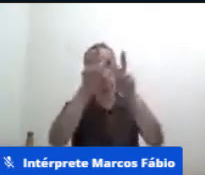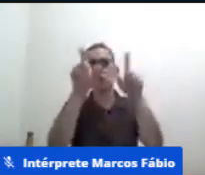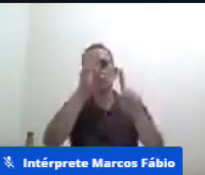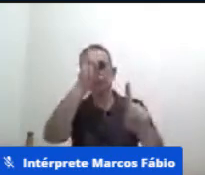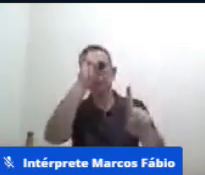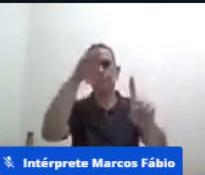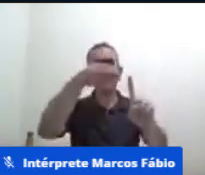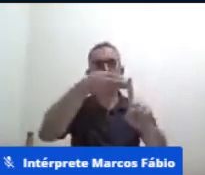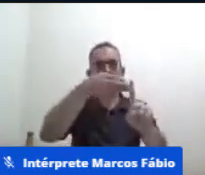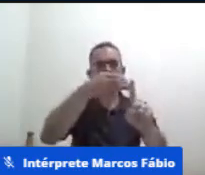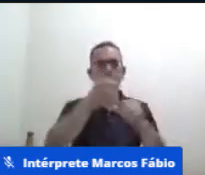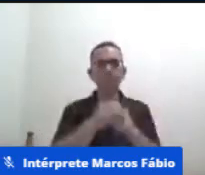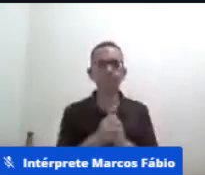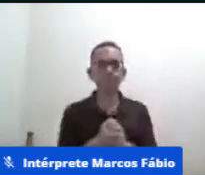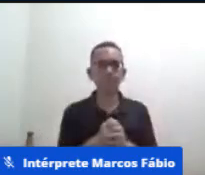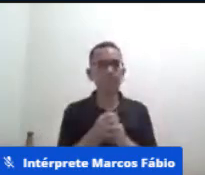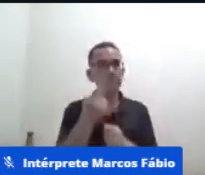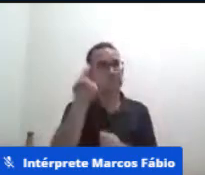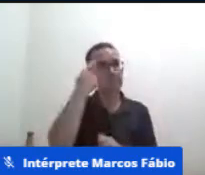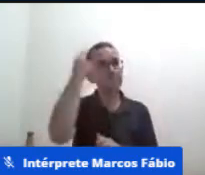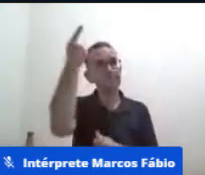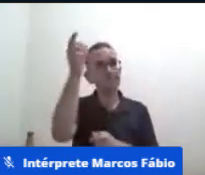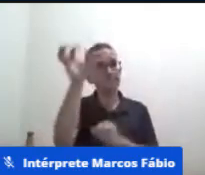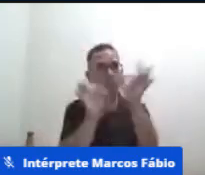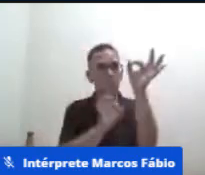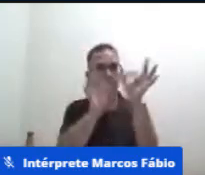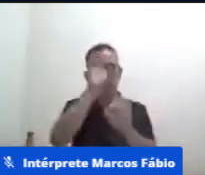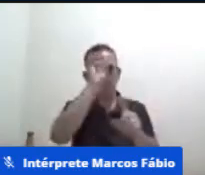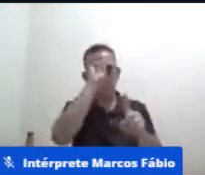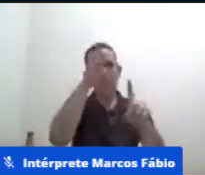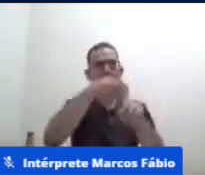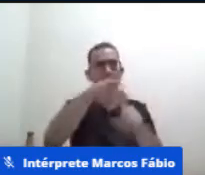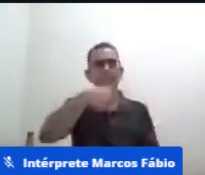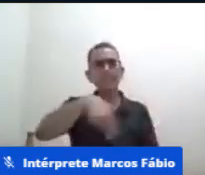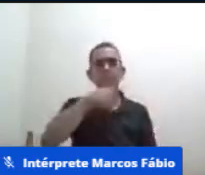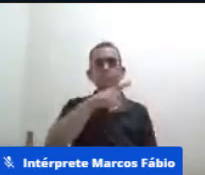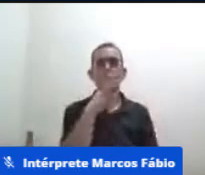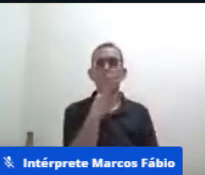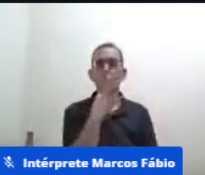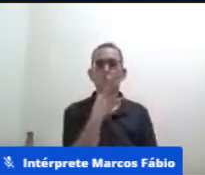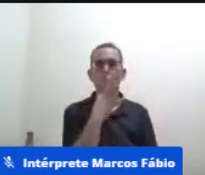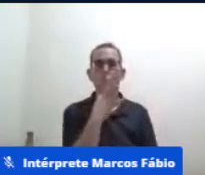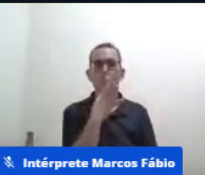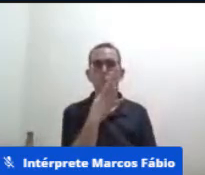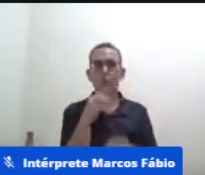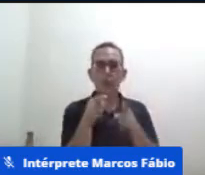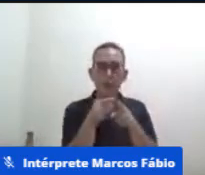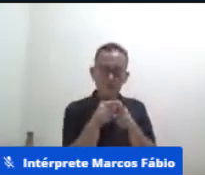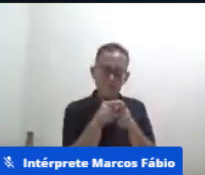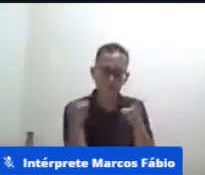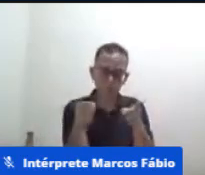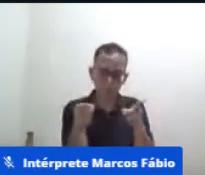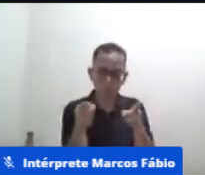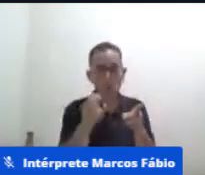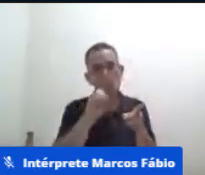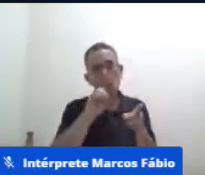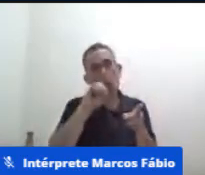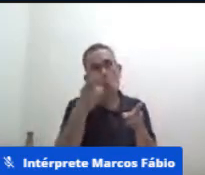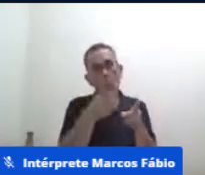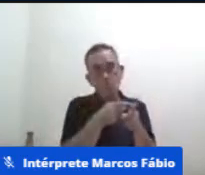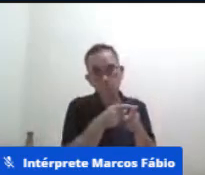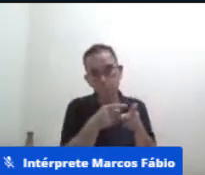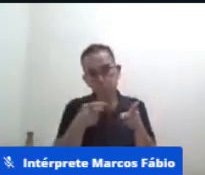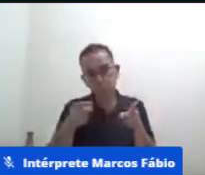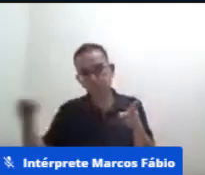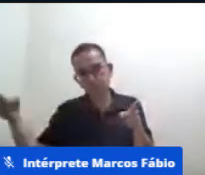metas sobre o conhecimento dessas crianças, metas a curto prazo, né? A partir do reconhecimento das habilidades